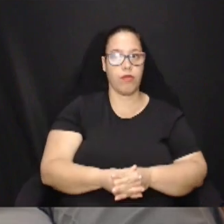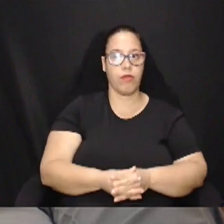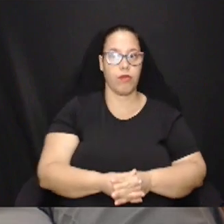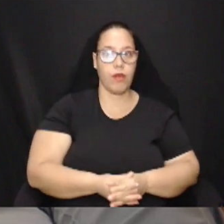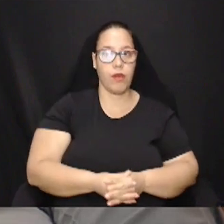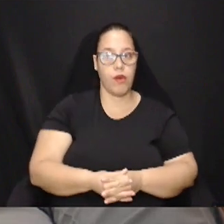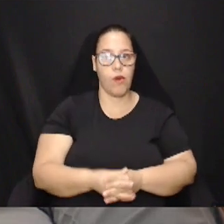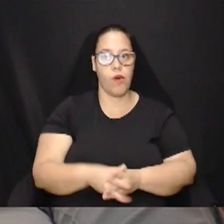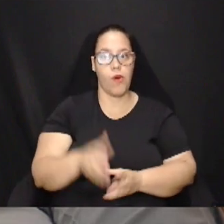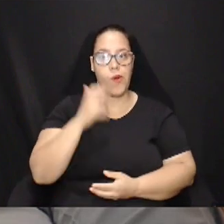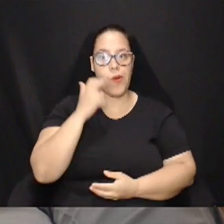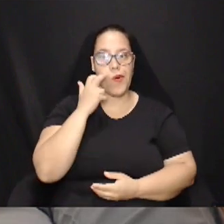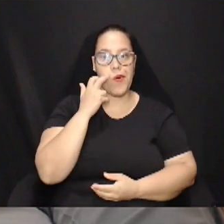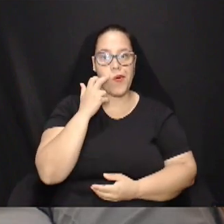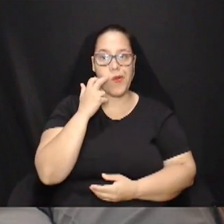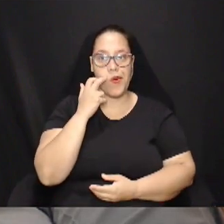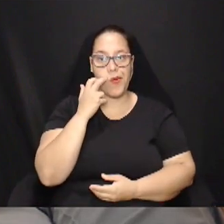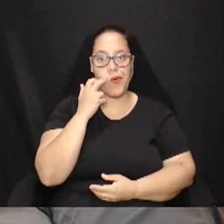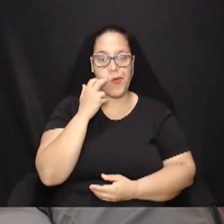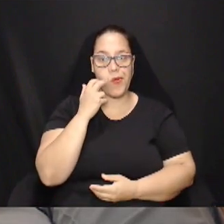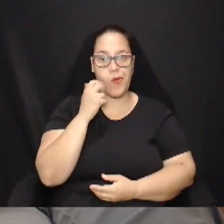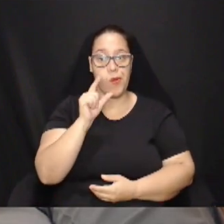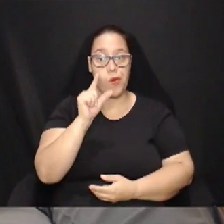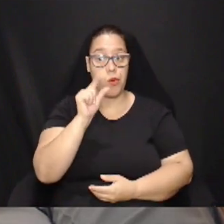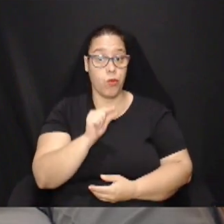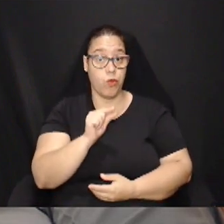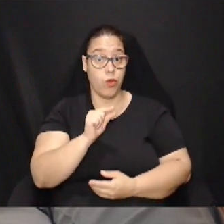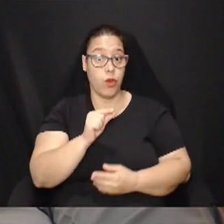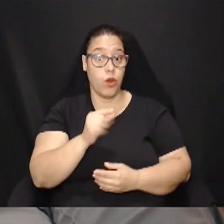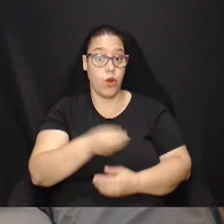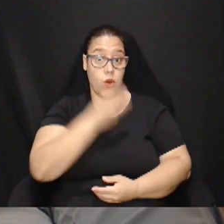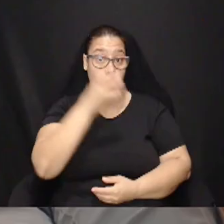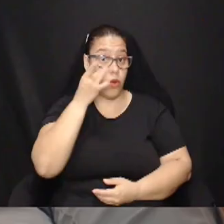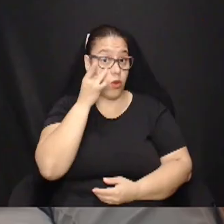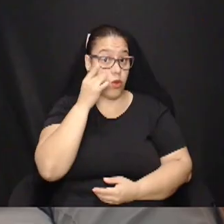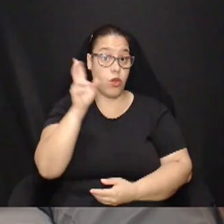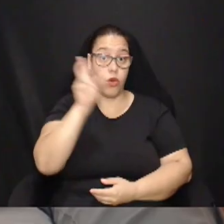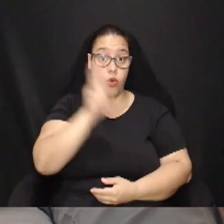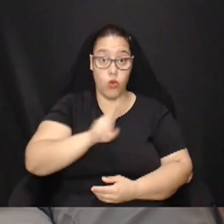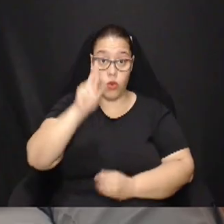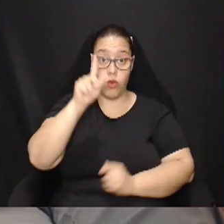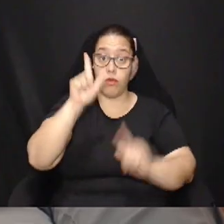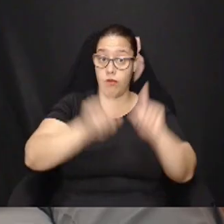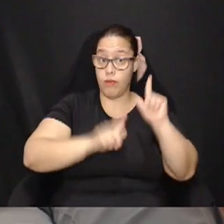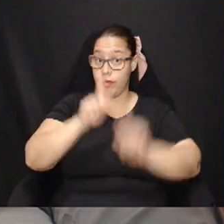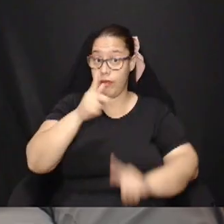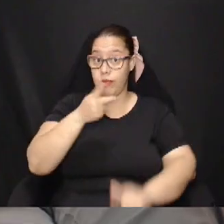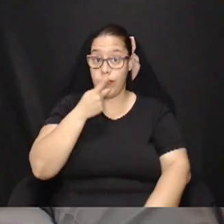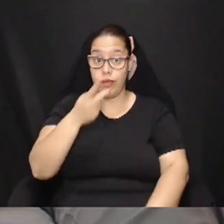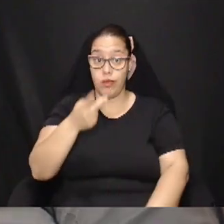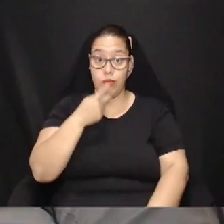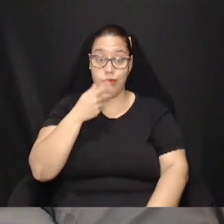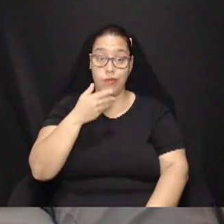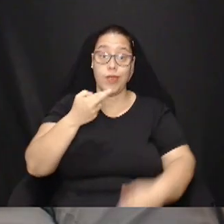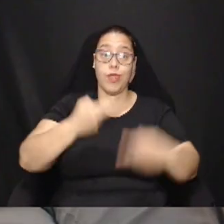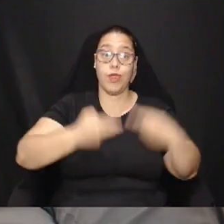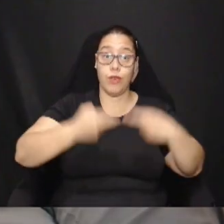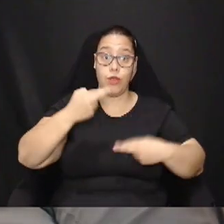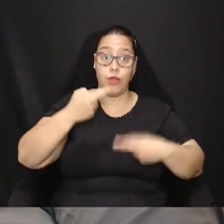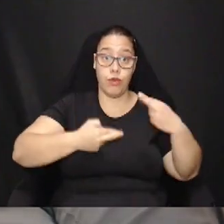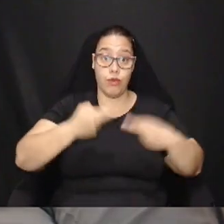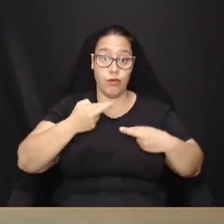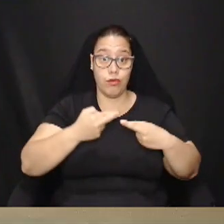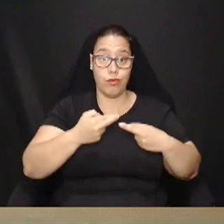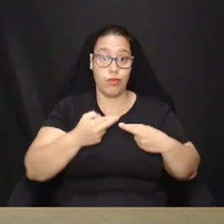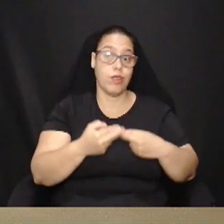que está cada vez mais presente no uso de telas. Então, a gente está falando também de uma forma de se relacionar, como os maias e os